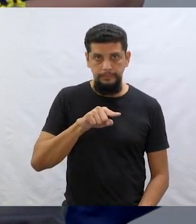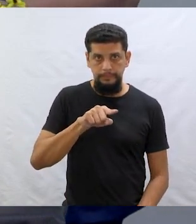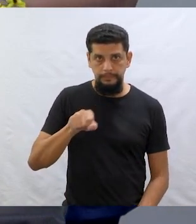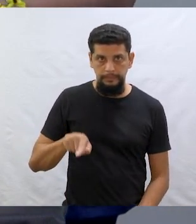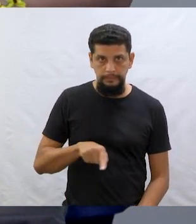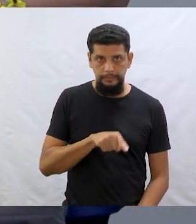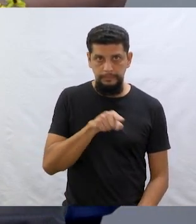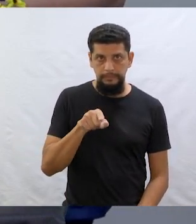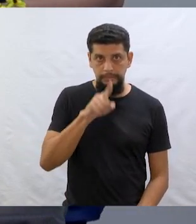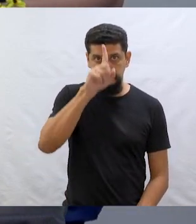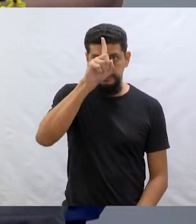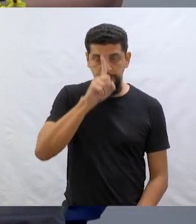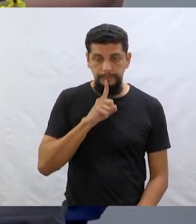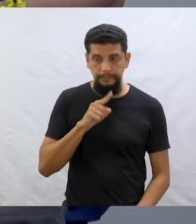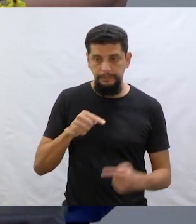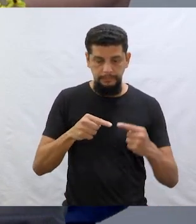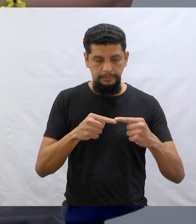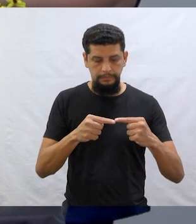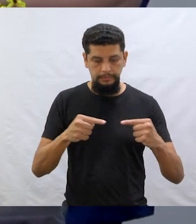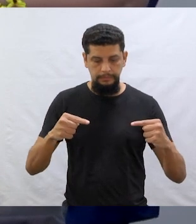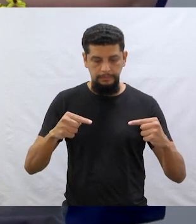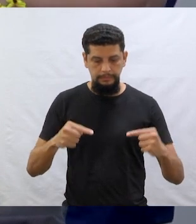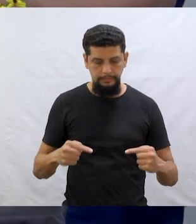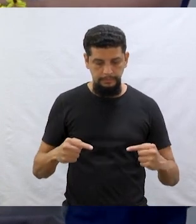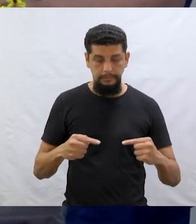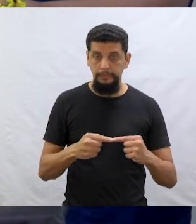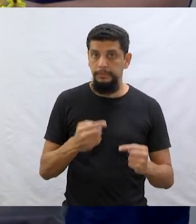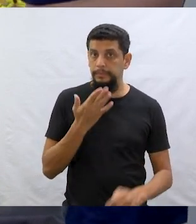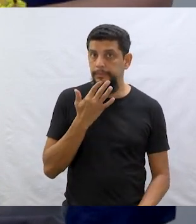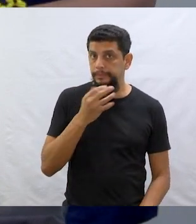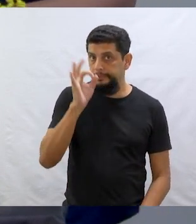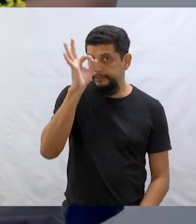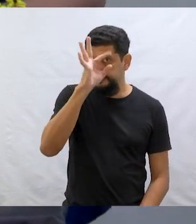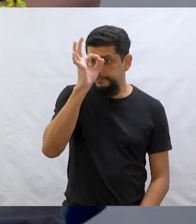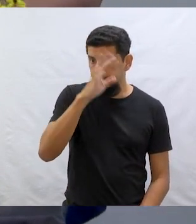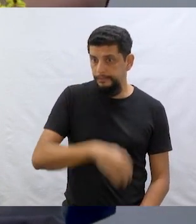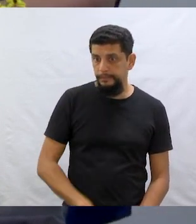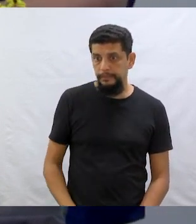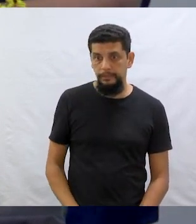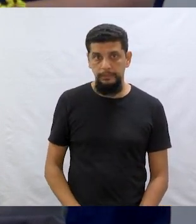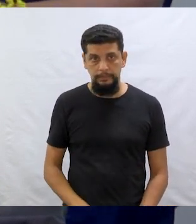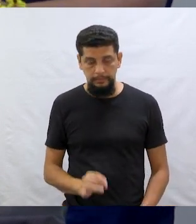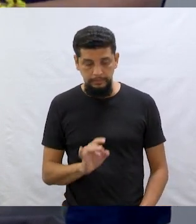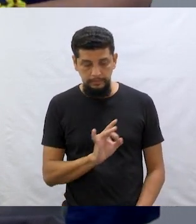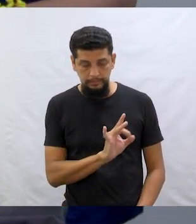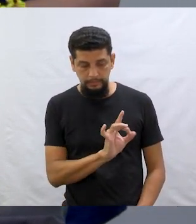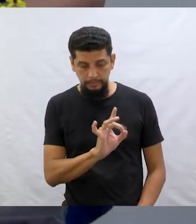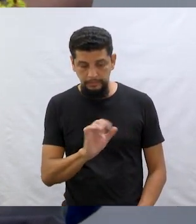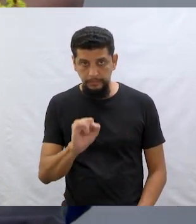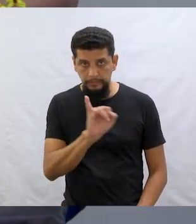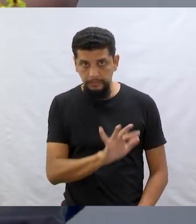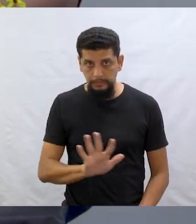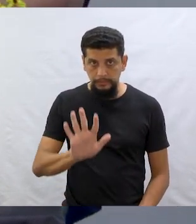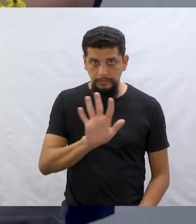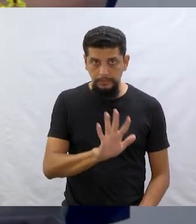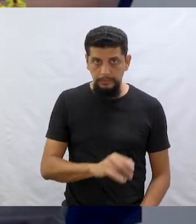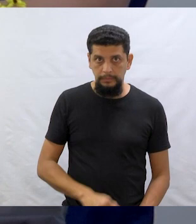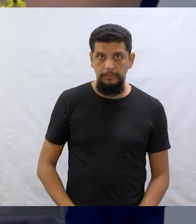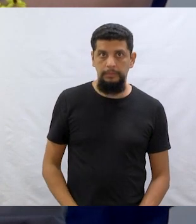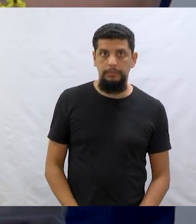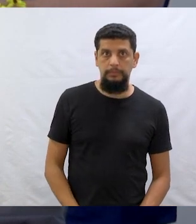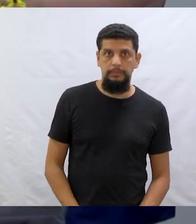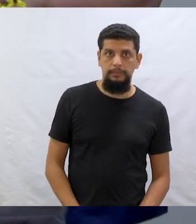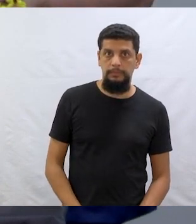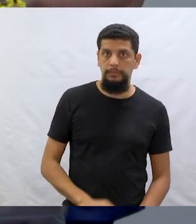o círculo amarelo e o retângulo verde. Nós vamos levar cada figura